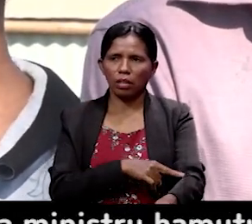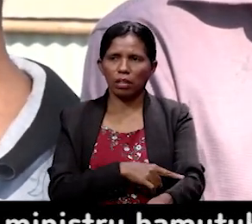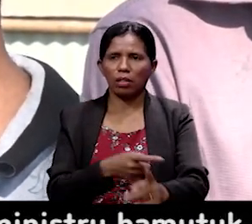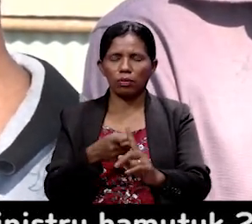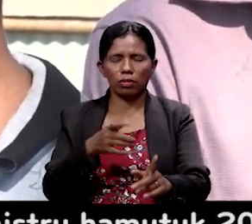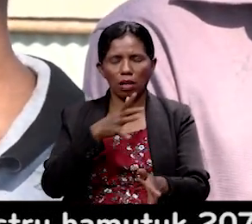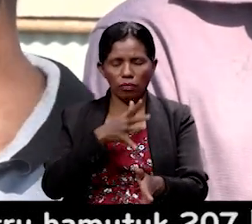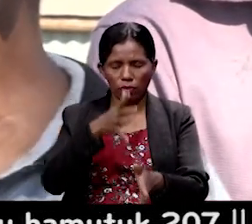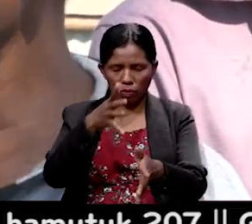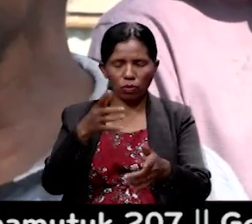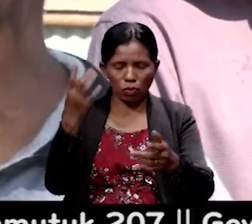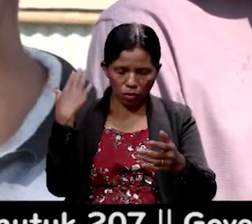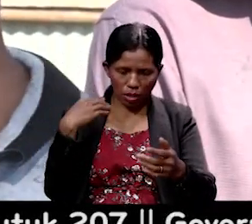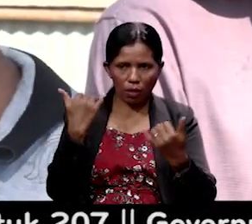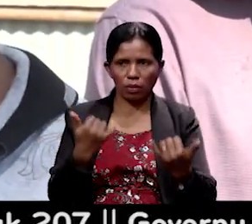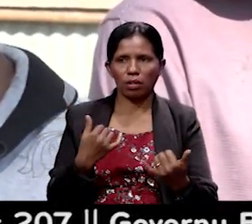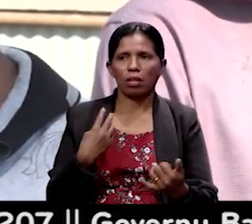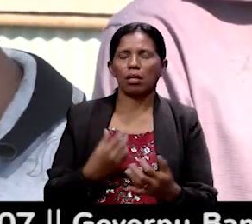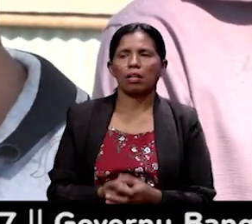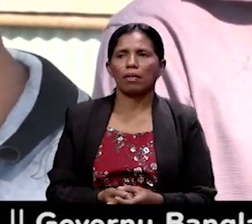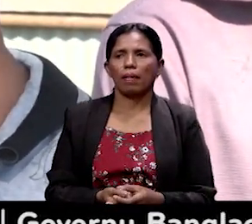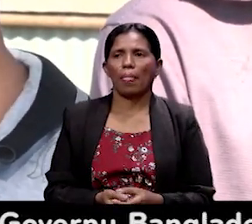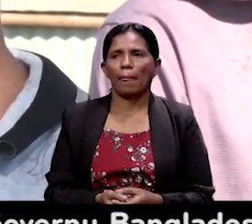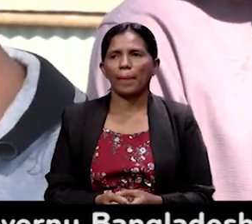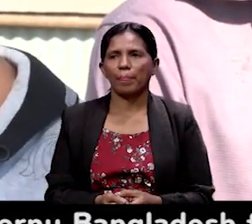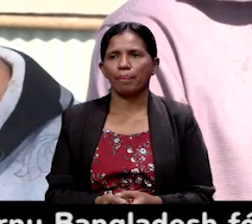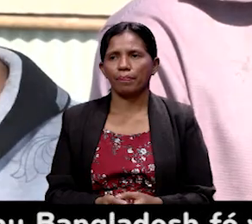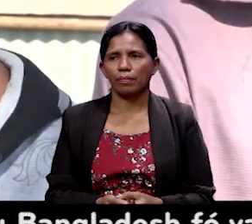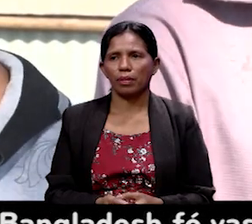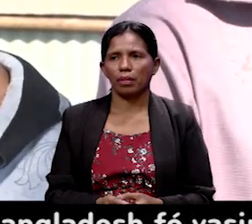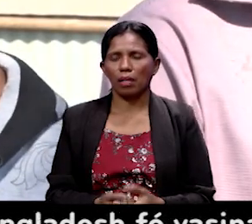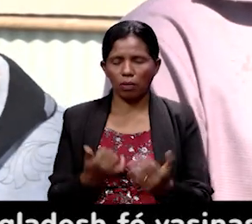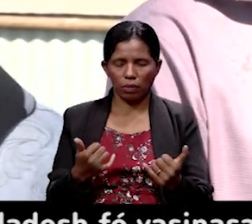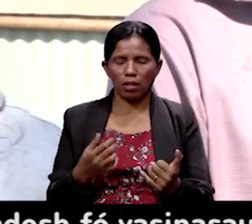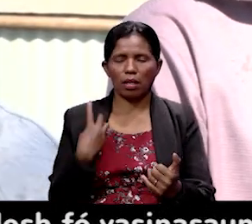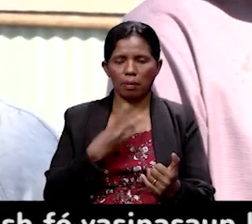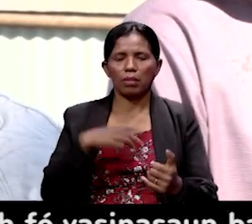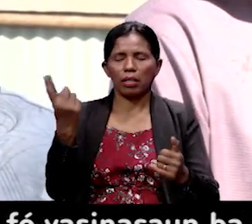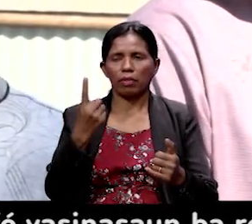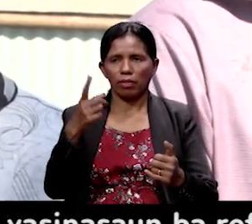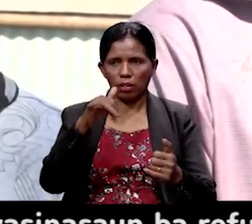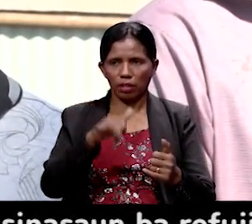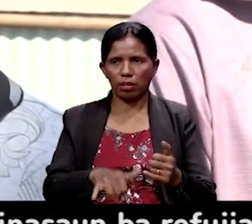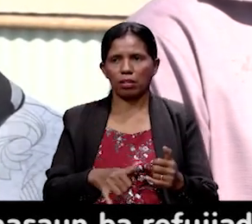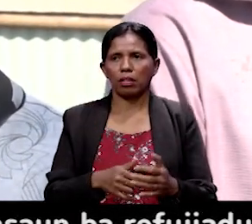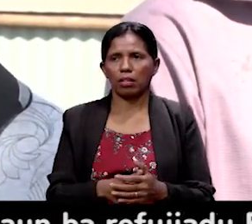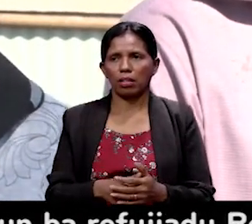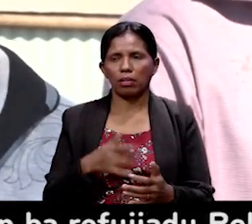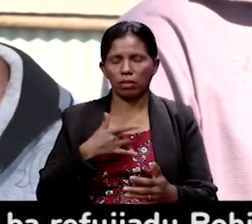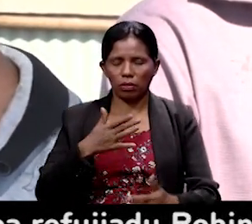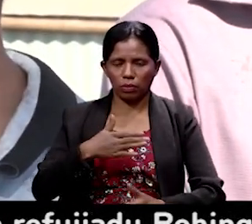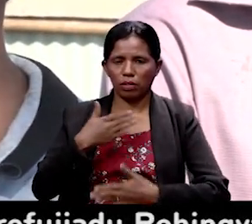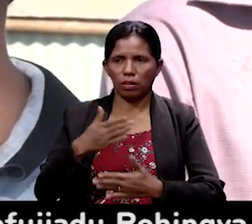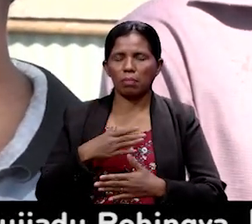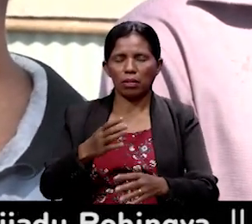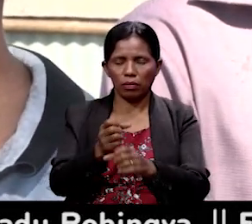vida é bom, tu, a minha, tu, a minha, a boa, tu, a minha, tu, a minha, tu, a minha, tu, a minha, tu, a minha, contente. A